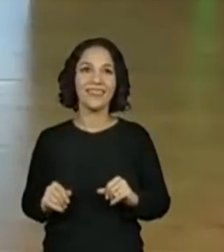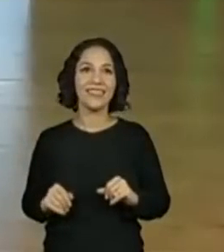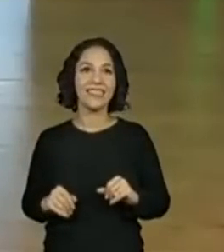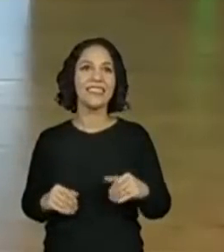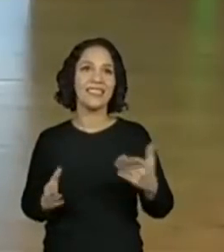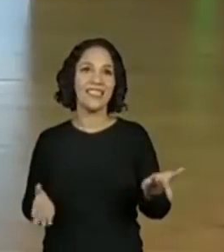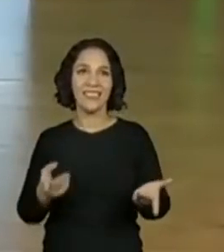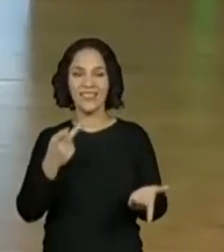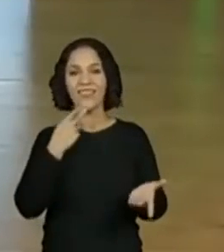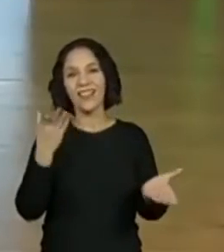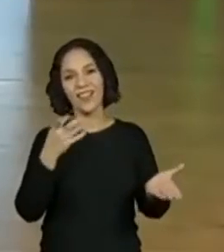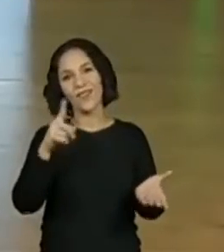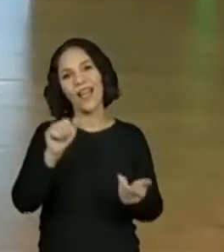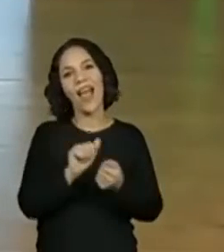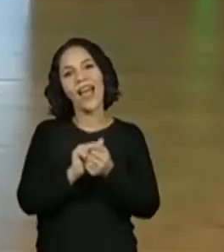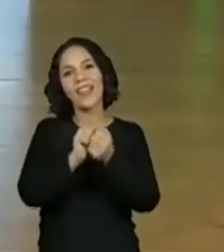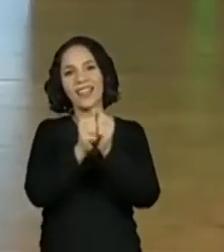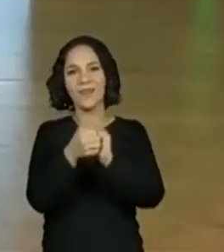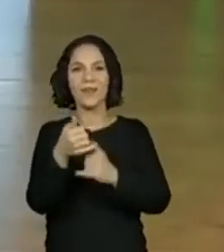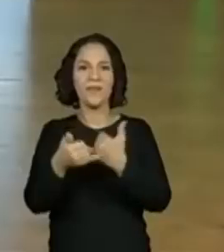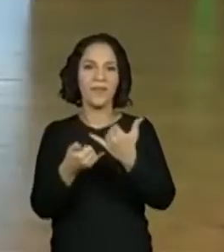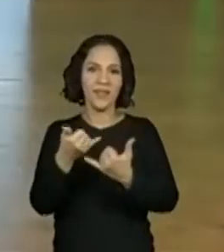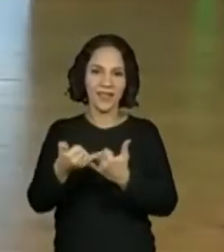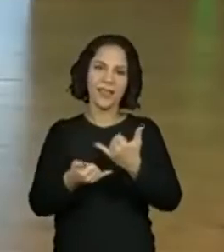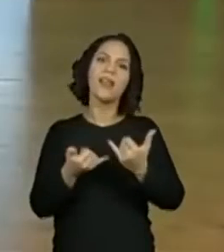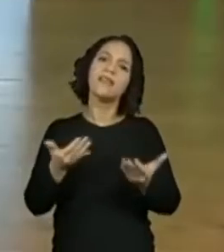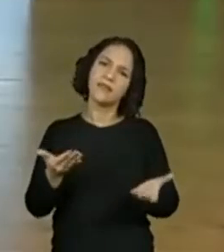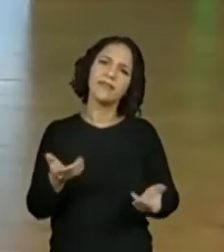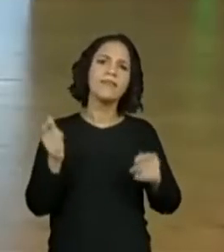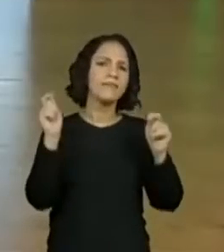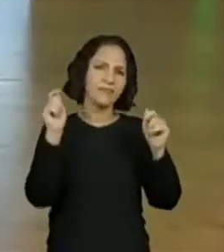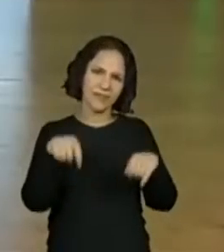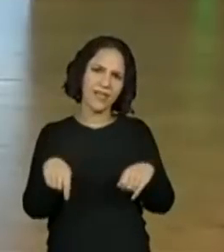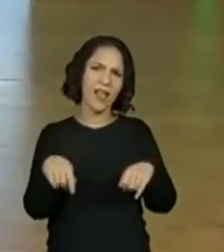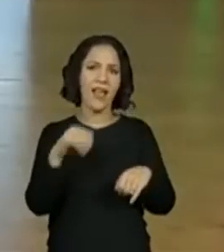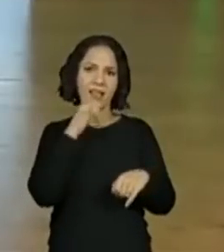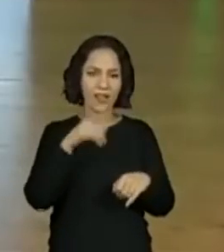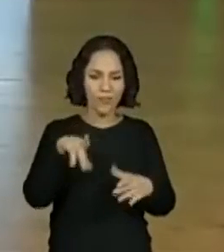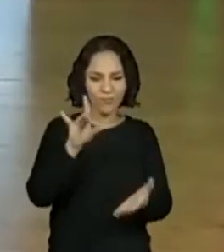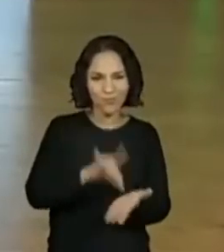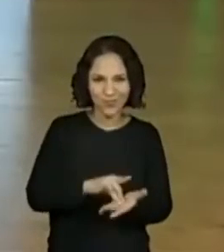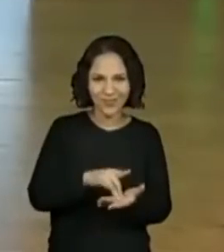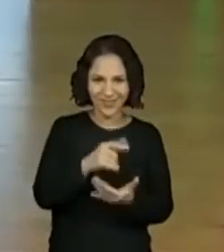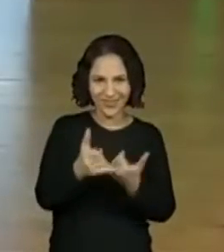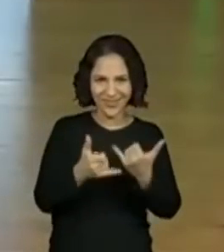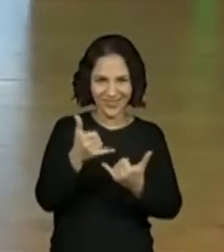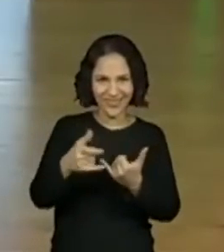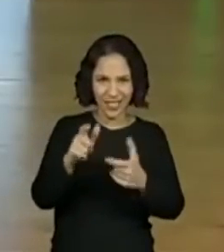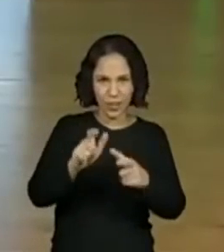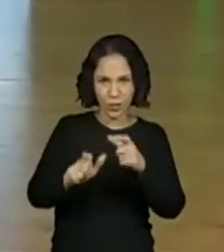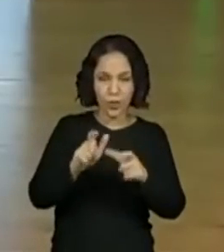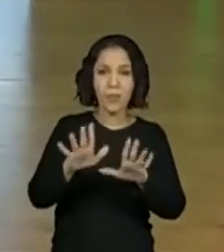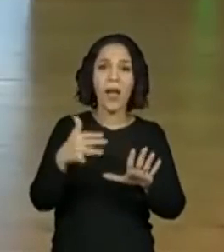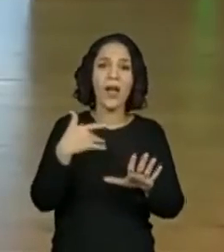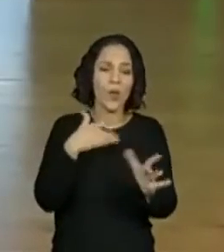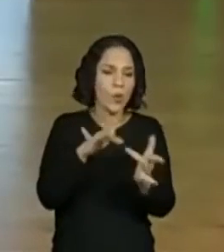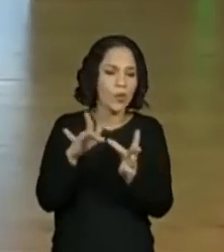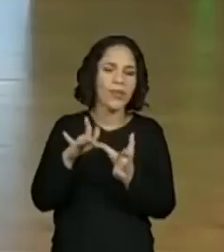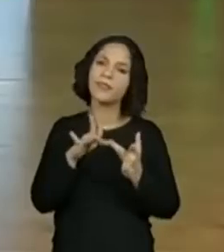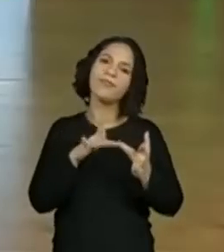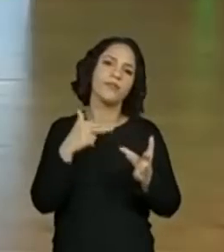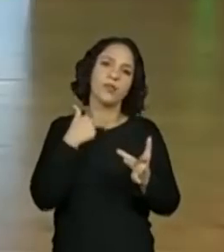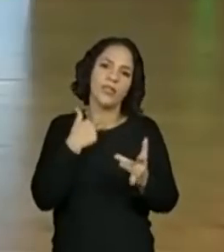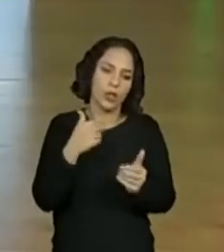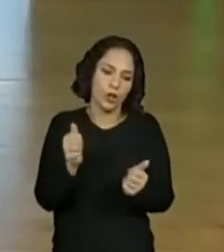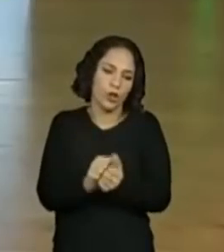Elas estão colocando lá que a gente adaptou o jogo, é verdade. Sim, dá pra fazer como o jogo mesmo, mas é que como a gente tem que manter o distanciamento, o jogo acaba tendo sim,